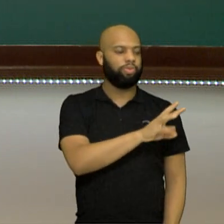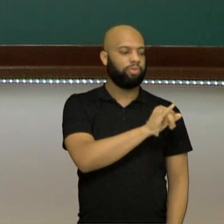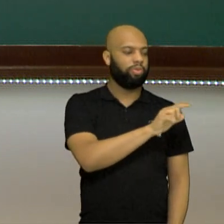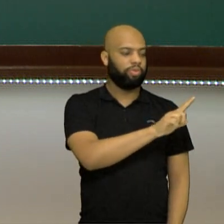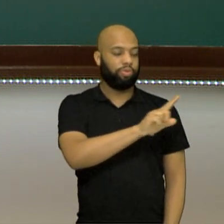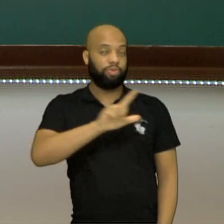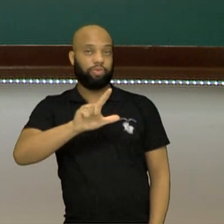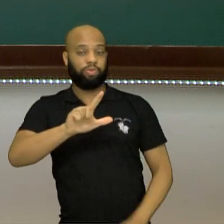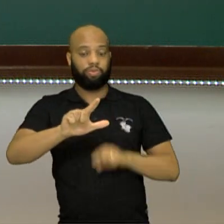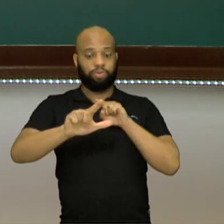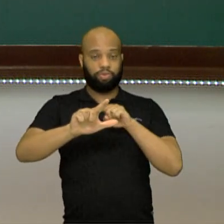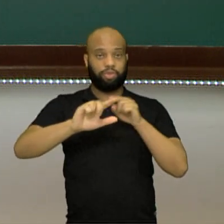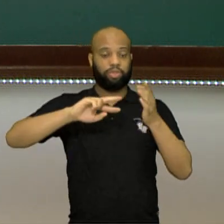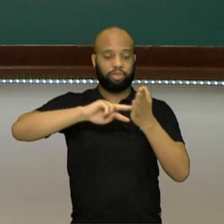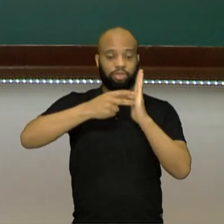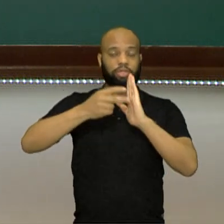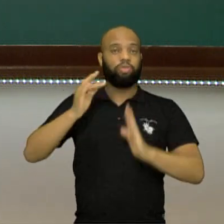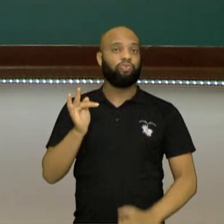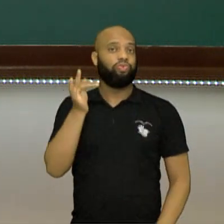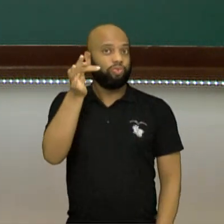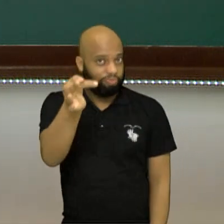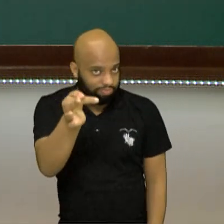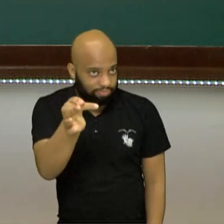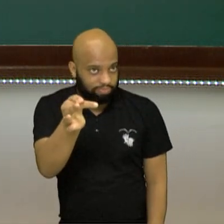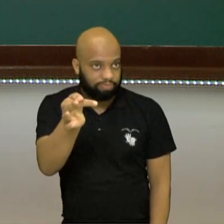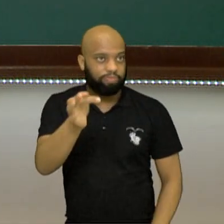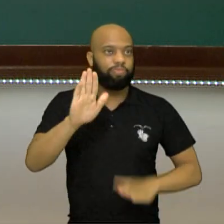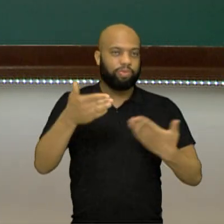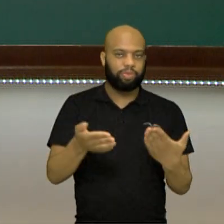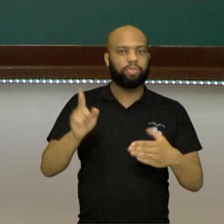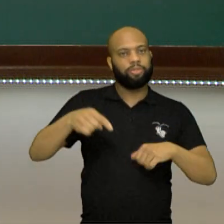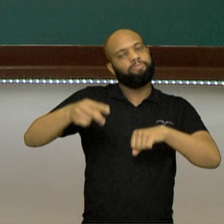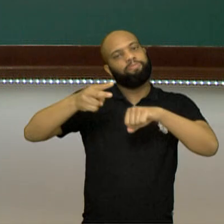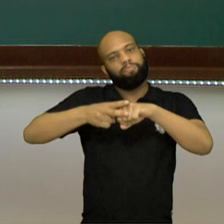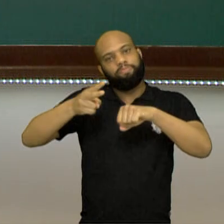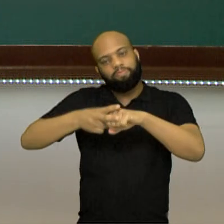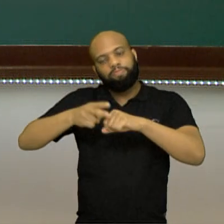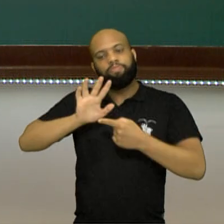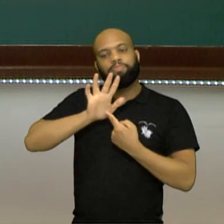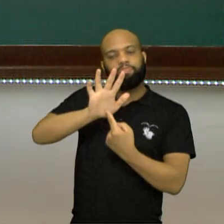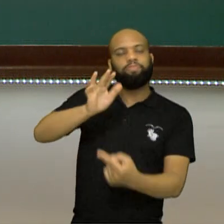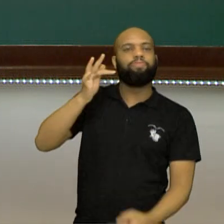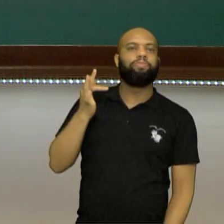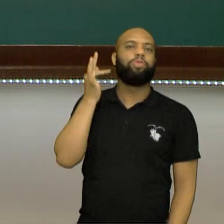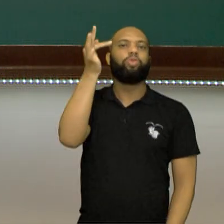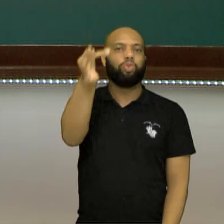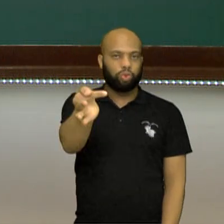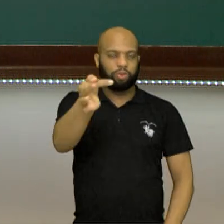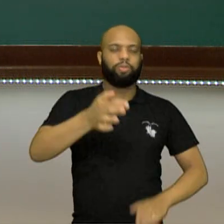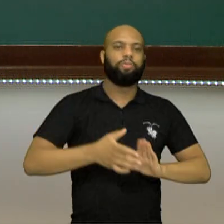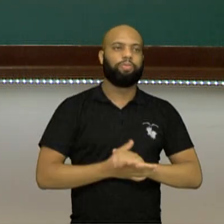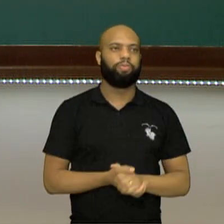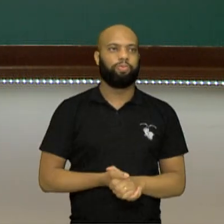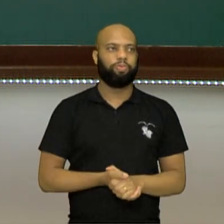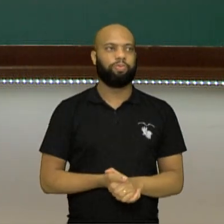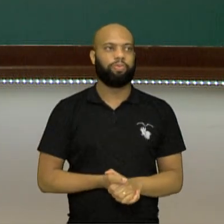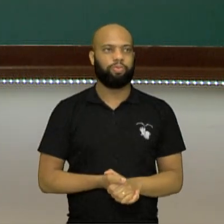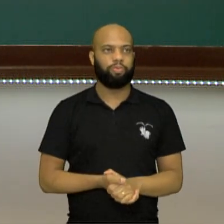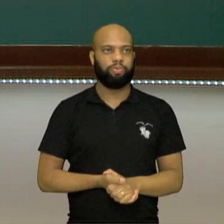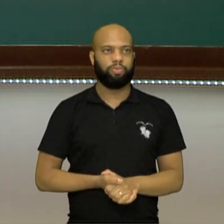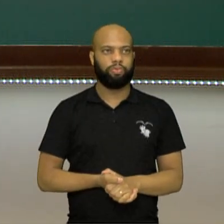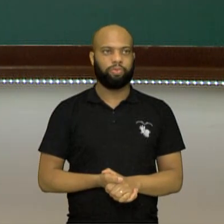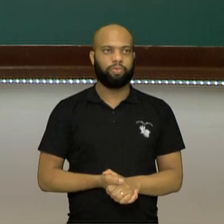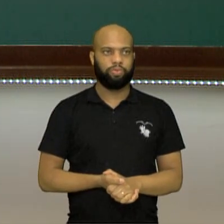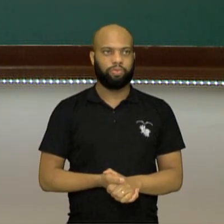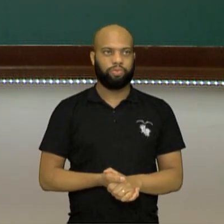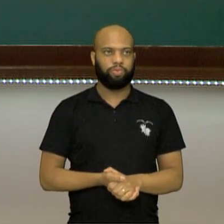para o futuro? Se sim, você já sabe que a verbal tense, que o tempo verbal é futuro ou future.